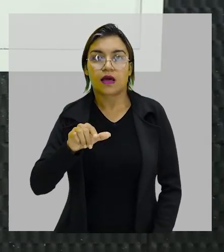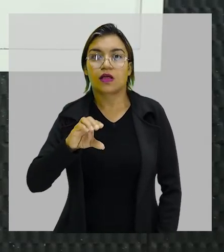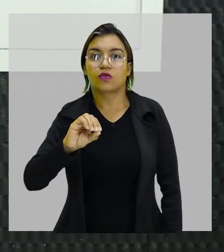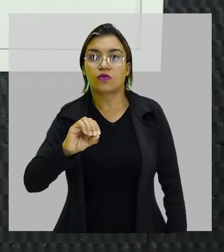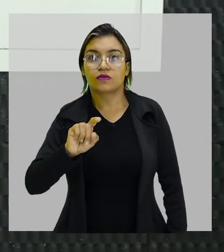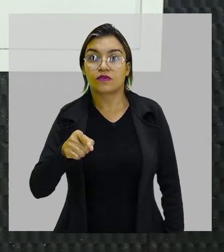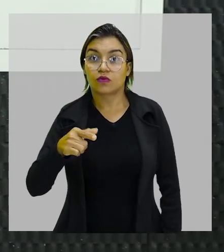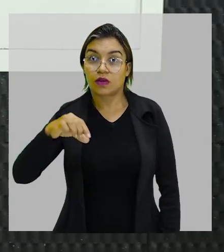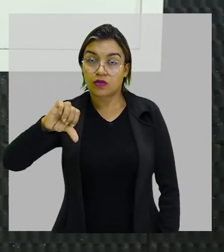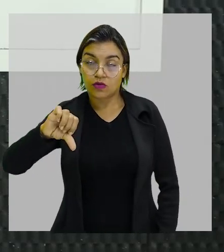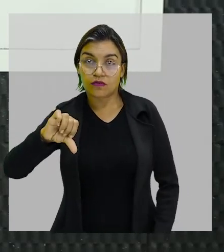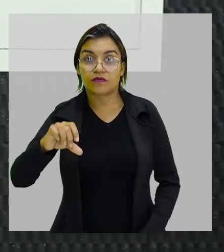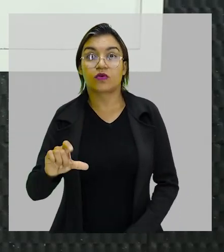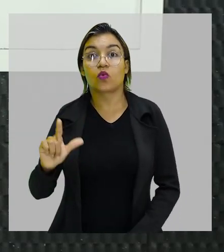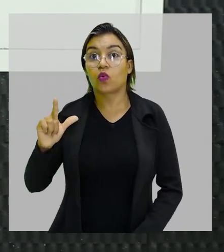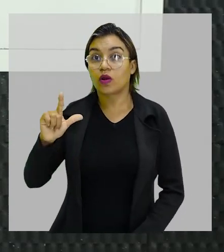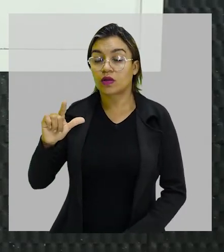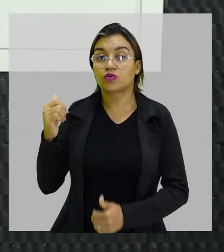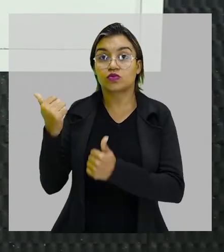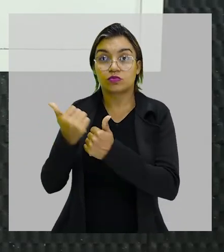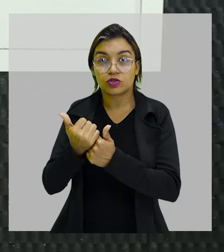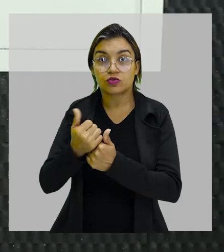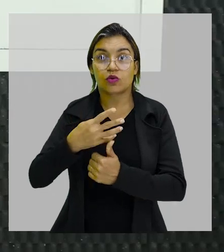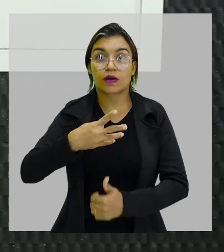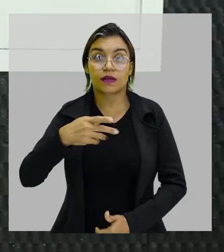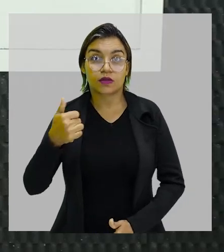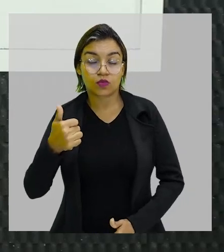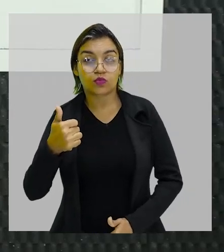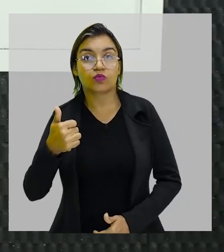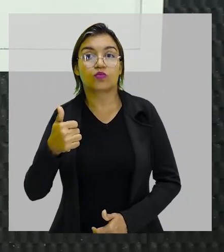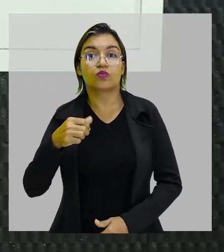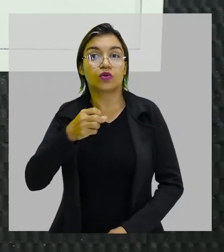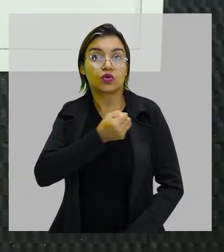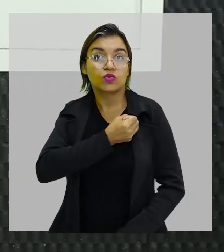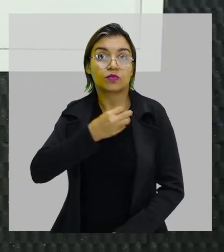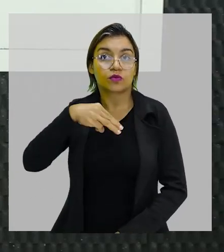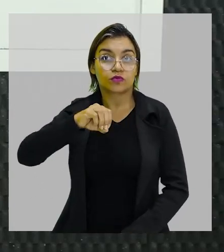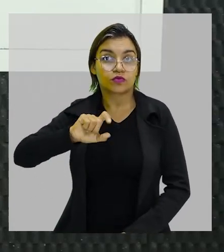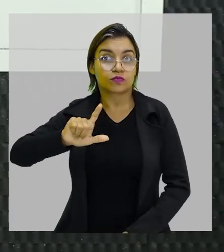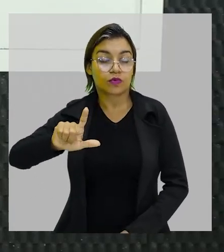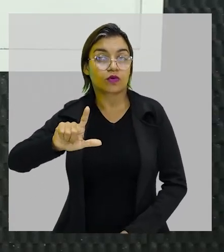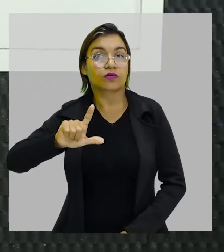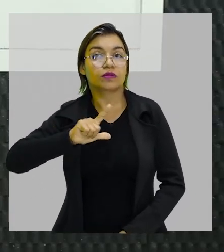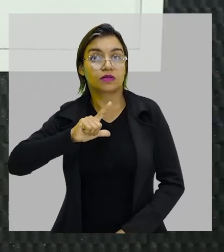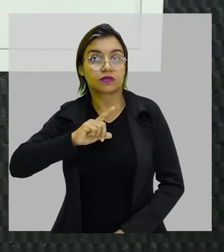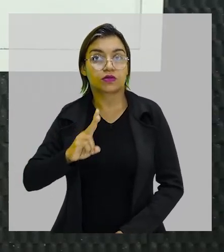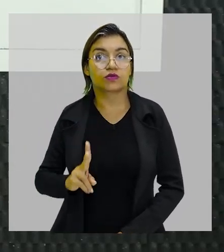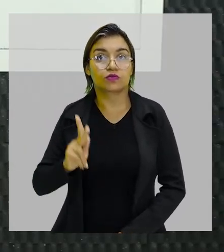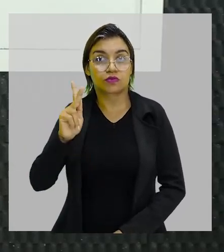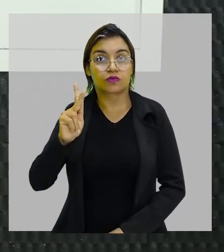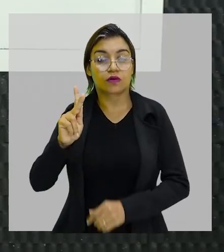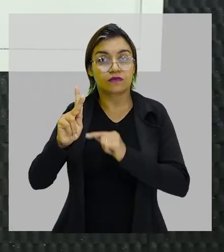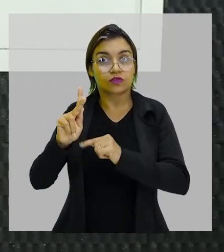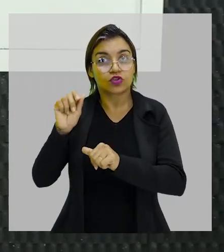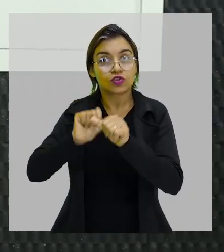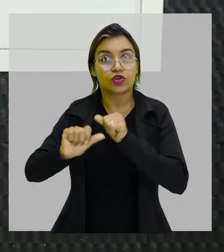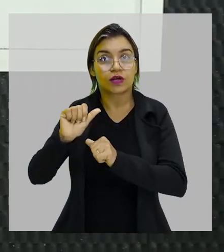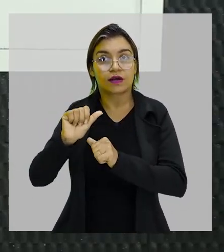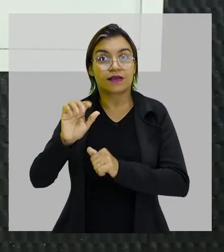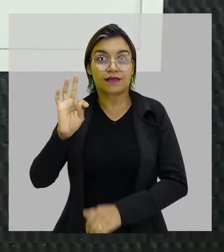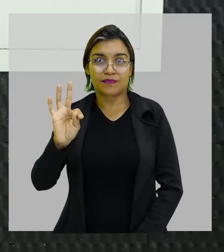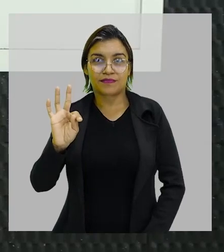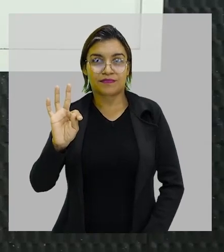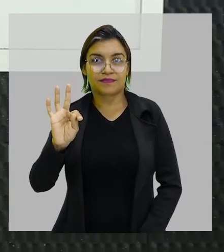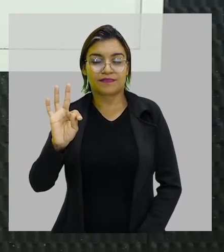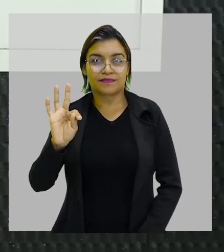lugar do litro vai colocar 41, o número de mols é o que nós vamos encontrar, e no lugar do Kelvin colocar a temperatura. Também dá certo, tá